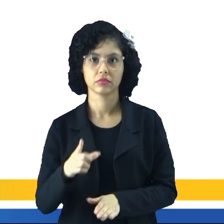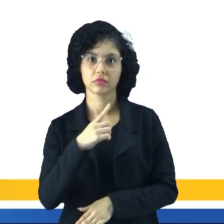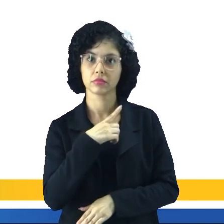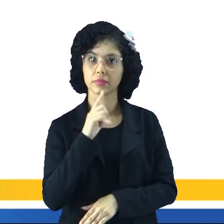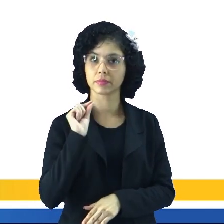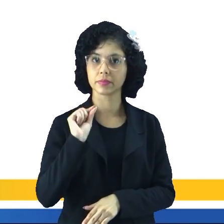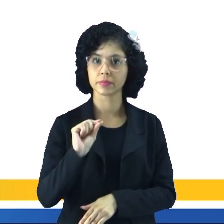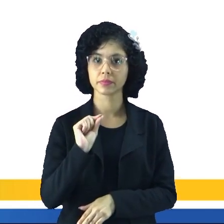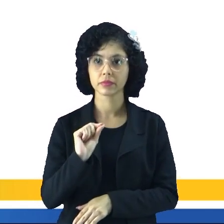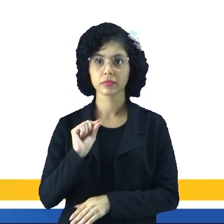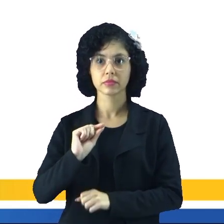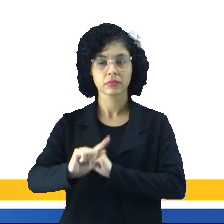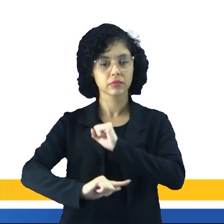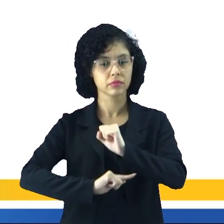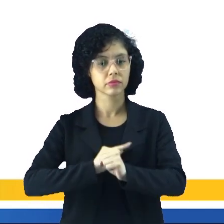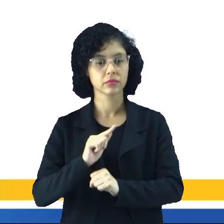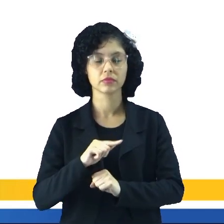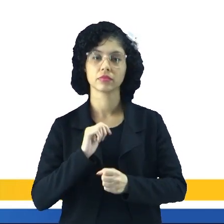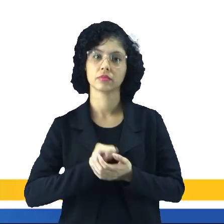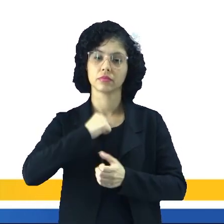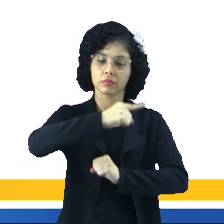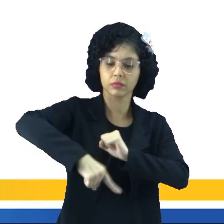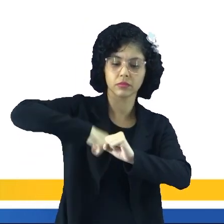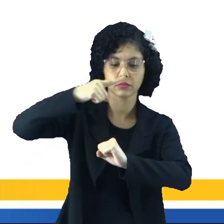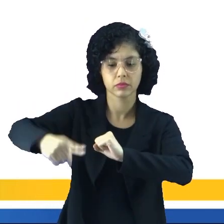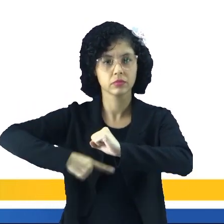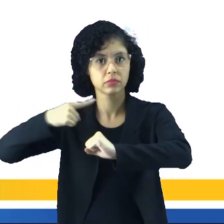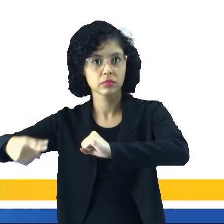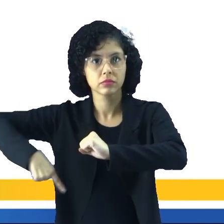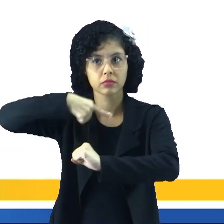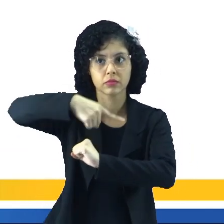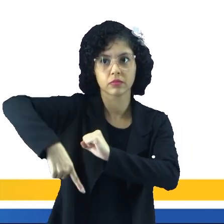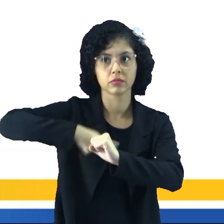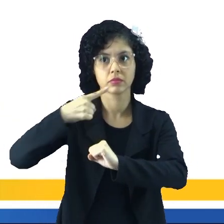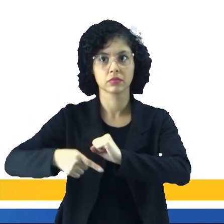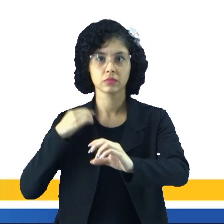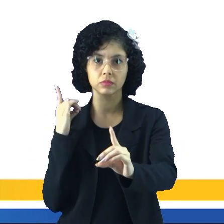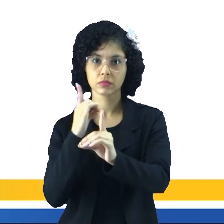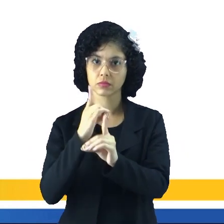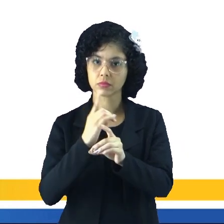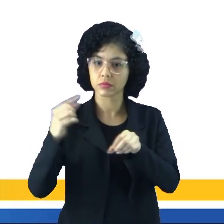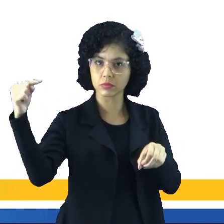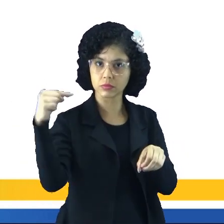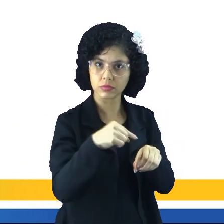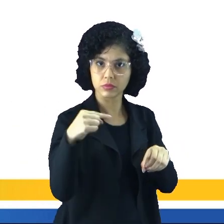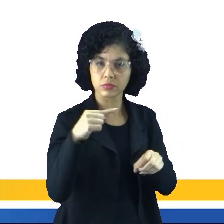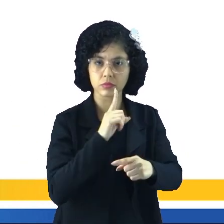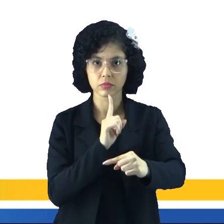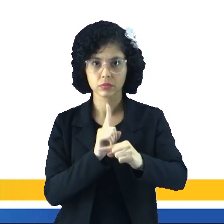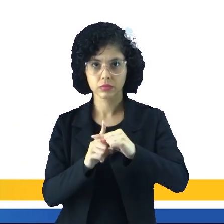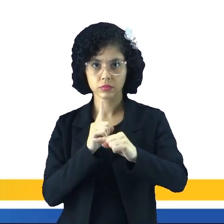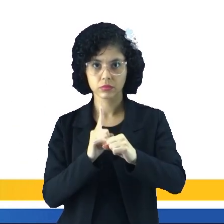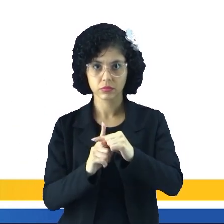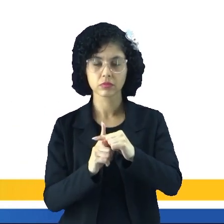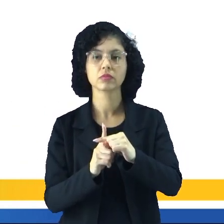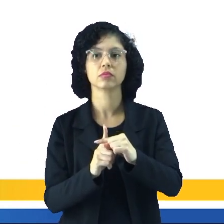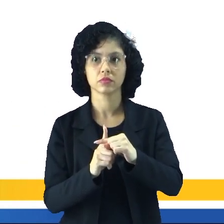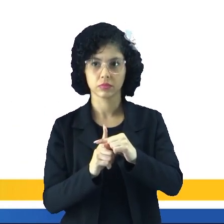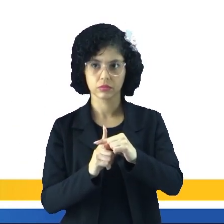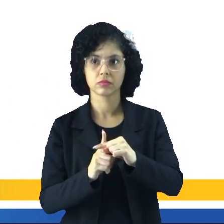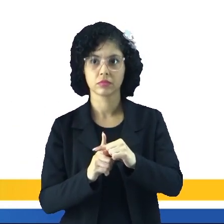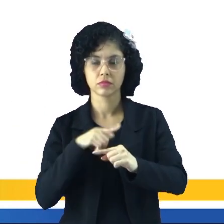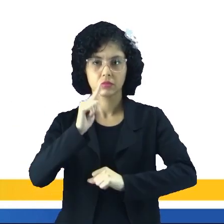aqui a eletrosfera, onde é a região ao redor do núcleo do átomo, onde encontramos os elétrons. Nós temos aqui o